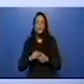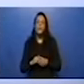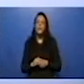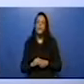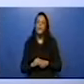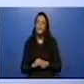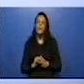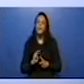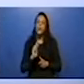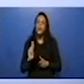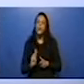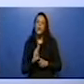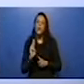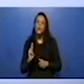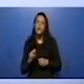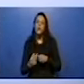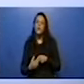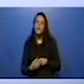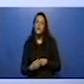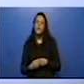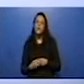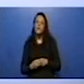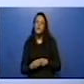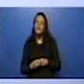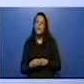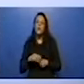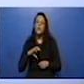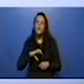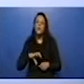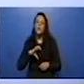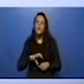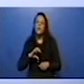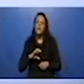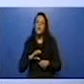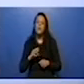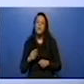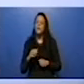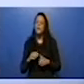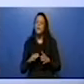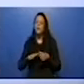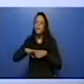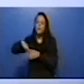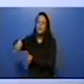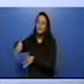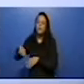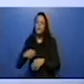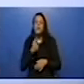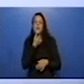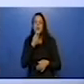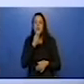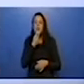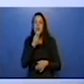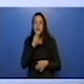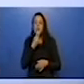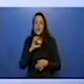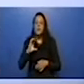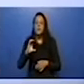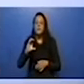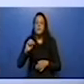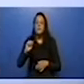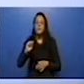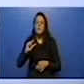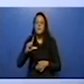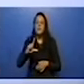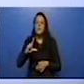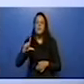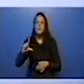Called, com ED no final. É assim verbo regular. Escrevemos no presente de um